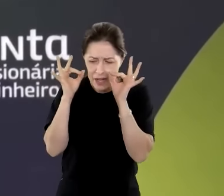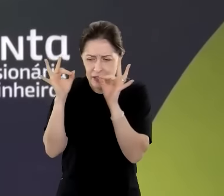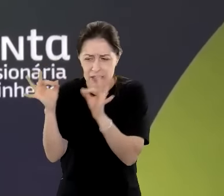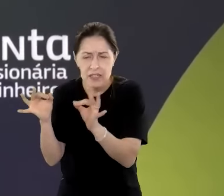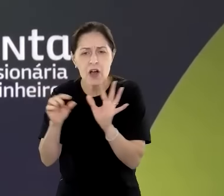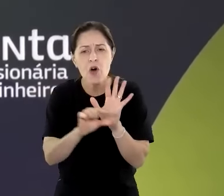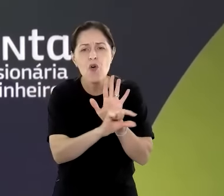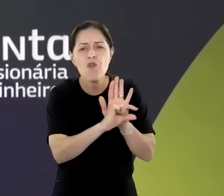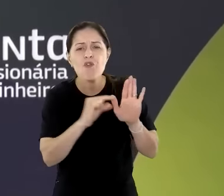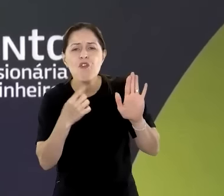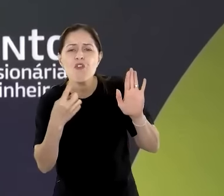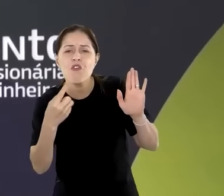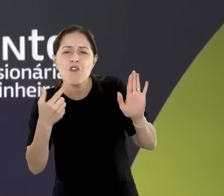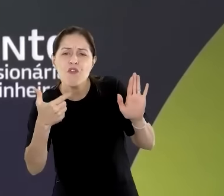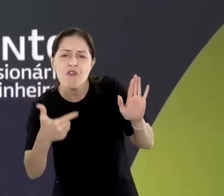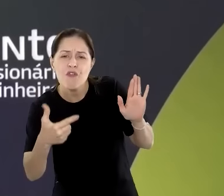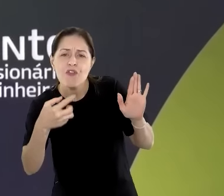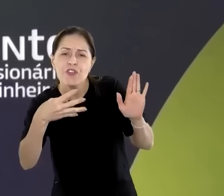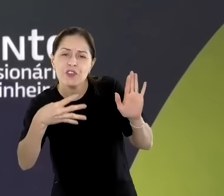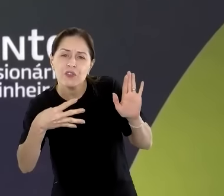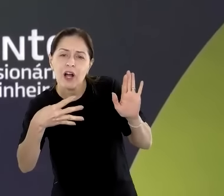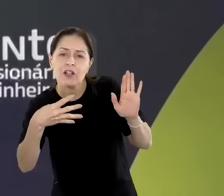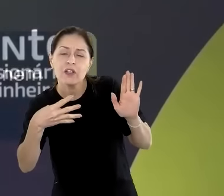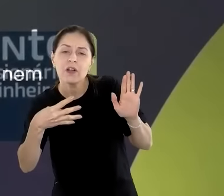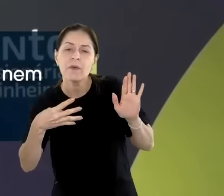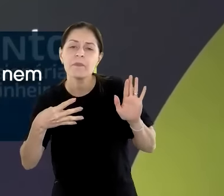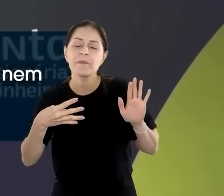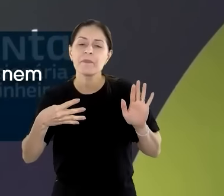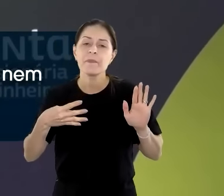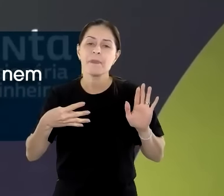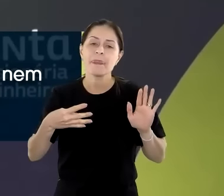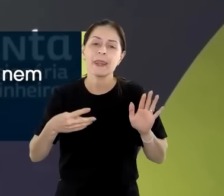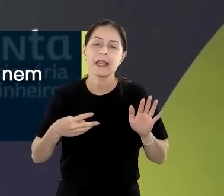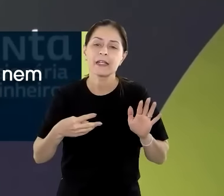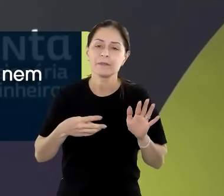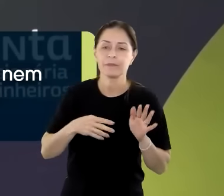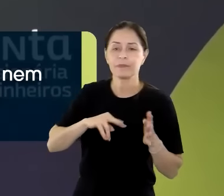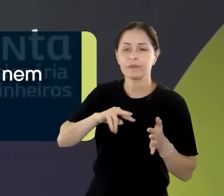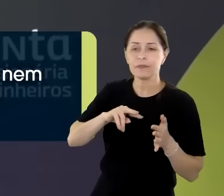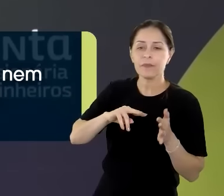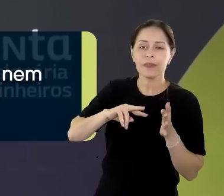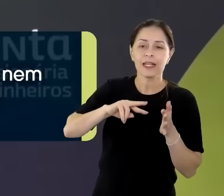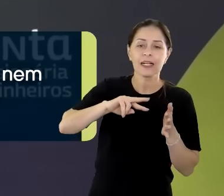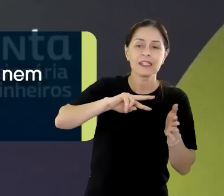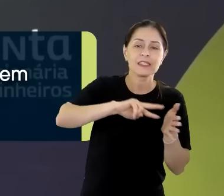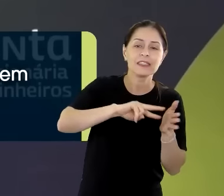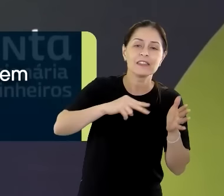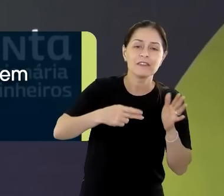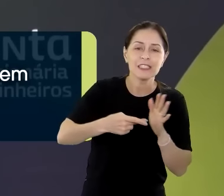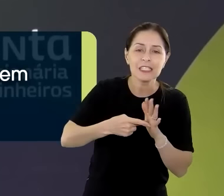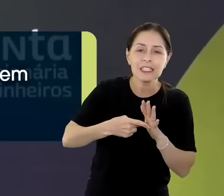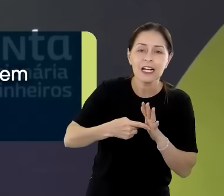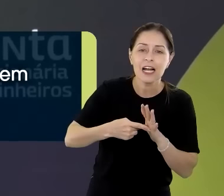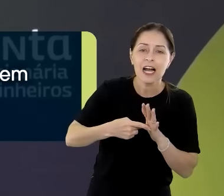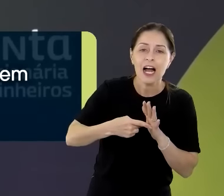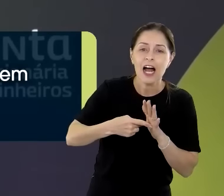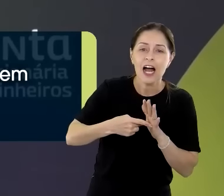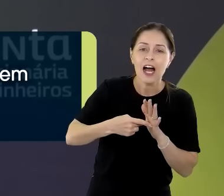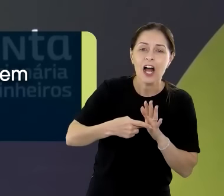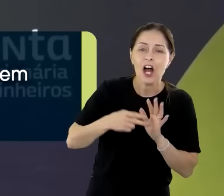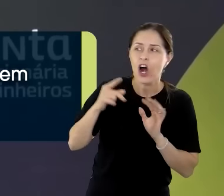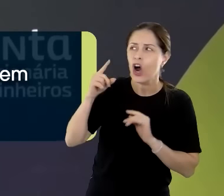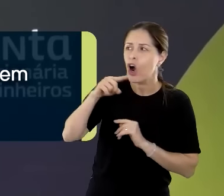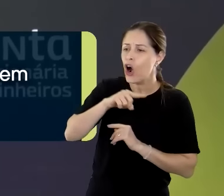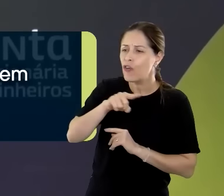verso 24, observai os corvos. Verso 27, observai os lírios. Você quer vencer a